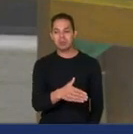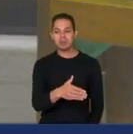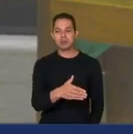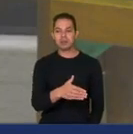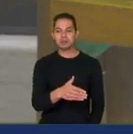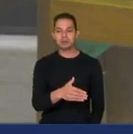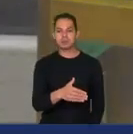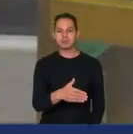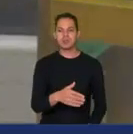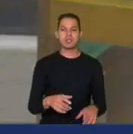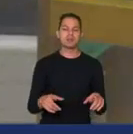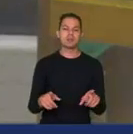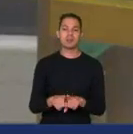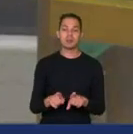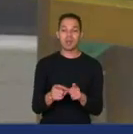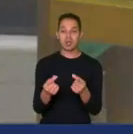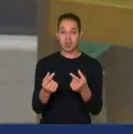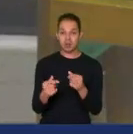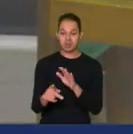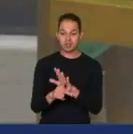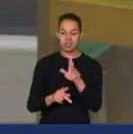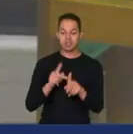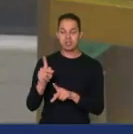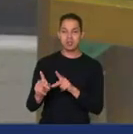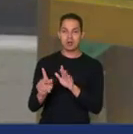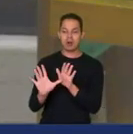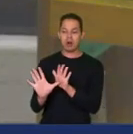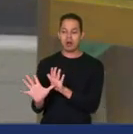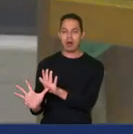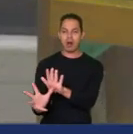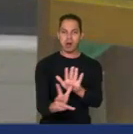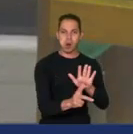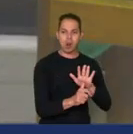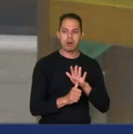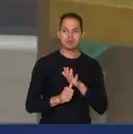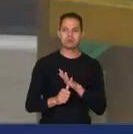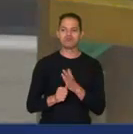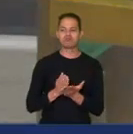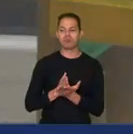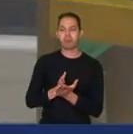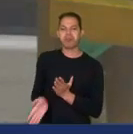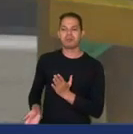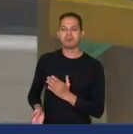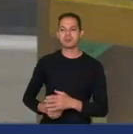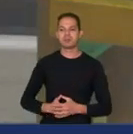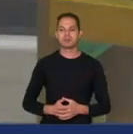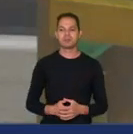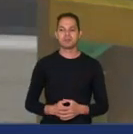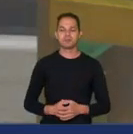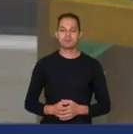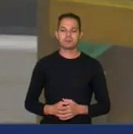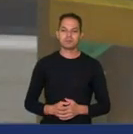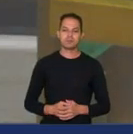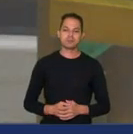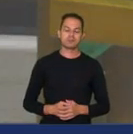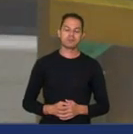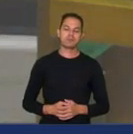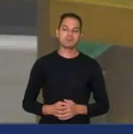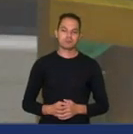e com seu dinheiro sendo desviado de forma tão evidente. Usarei aqui a